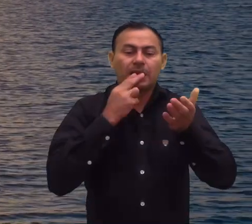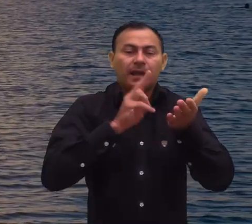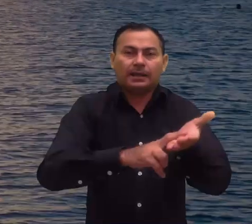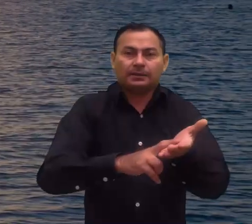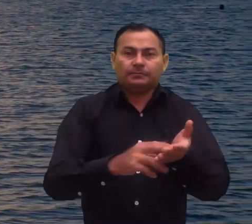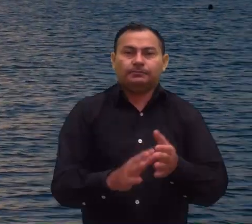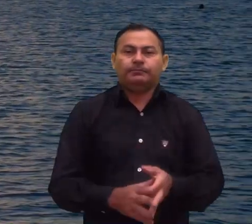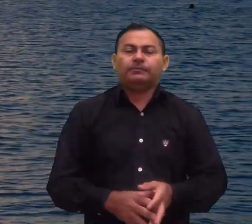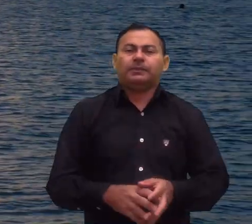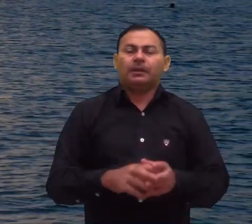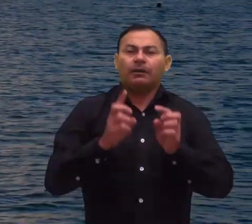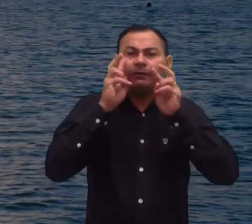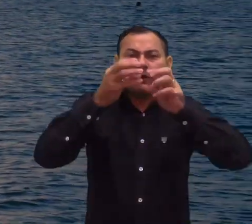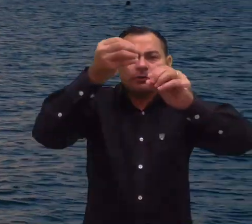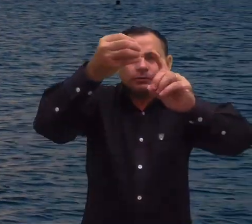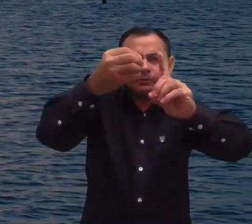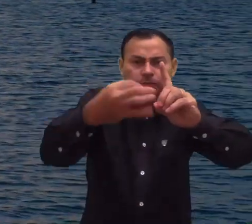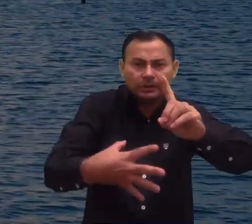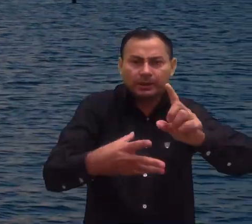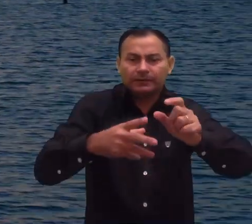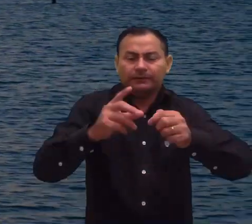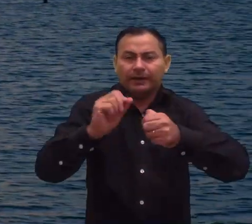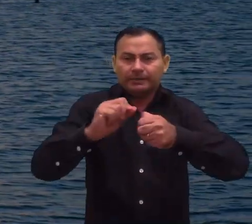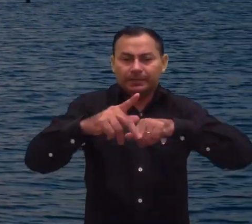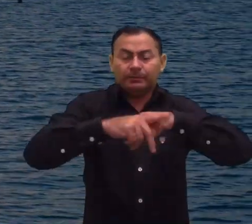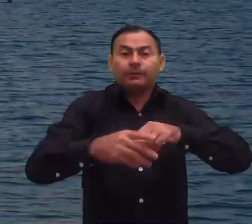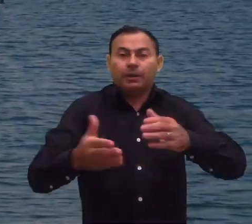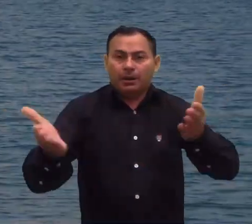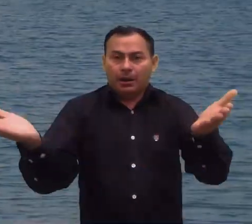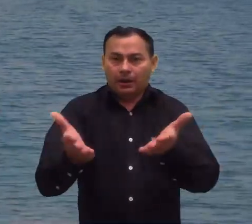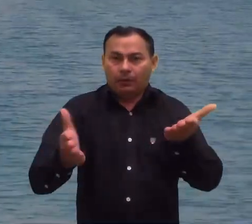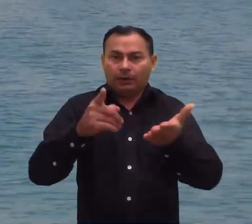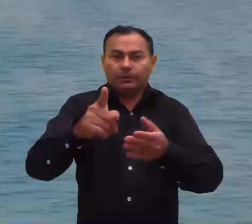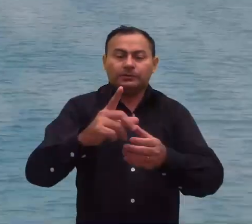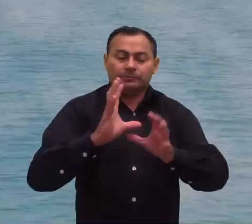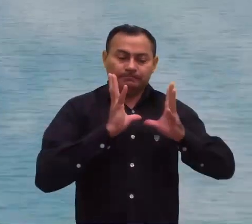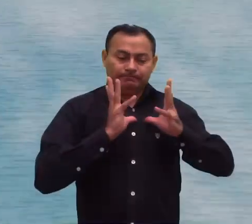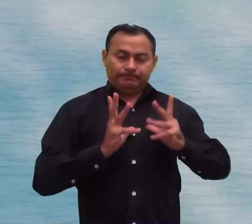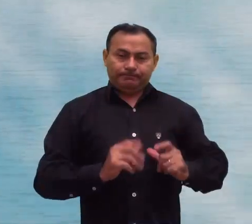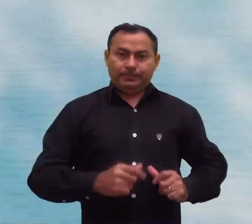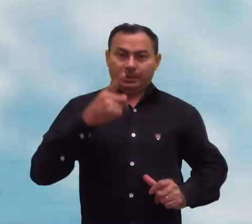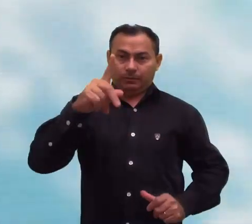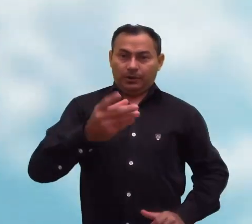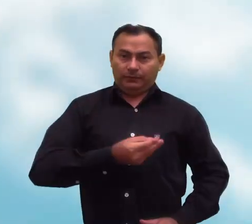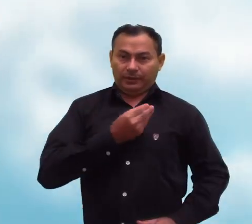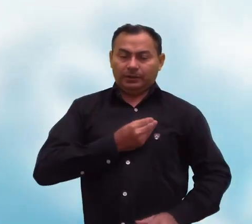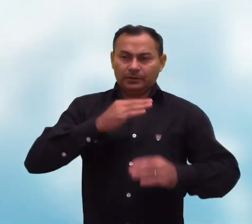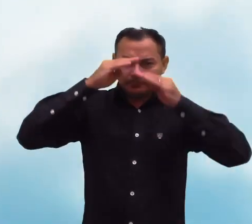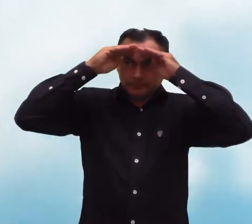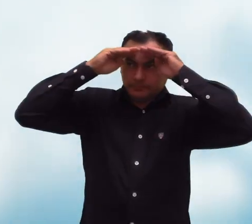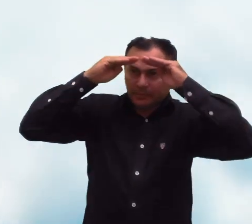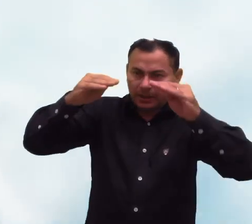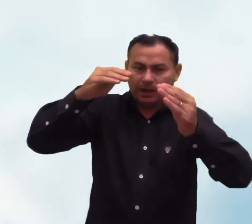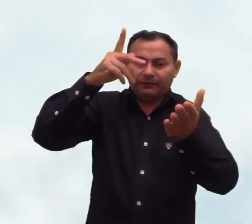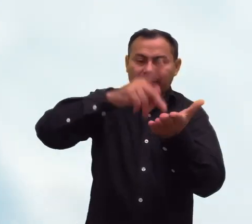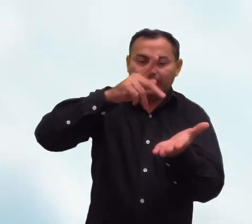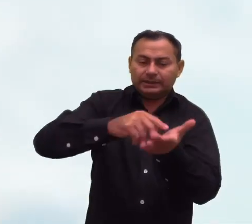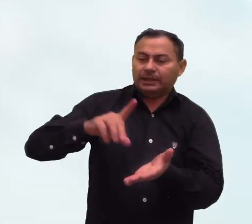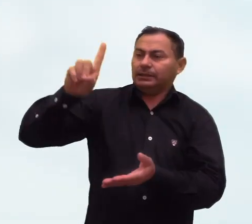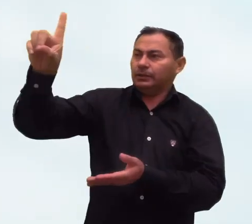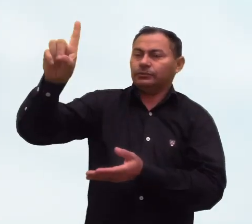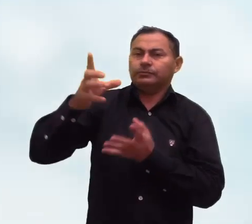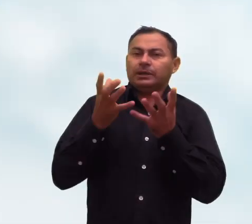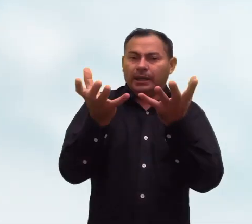está fazendo nesta carta. Ouça a descrição que ele faz. Agora que vocês purificaram a sua vida pela